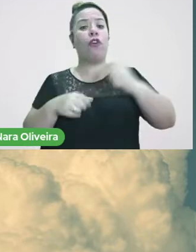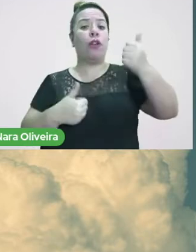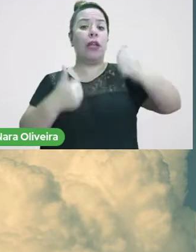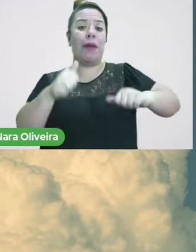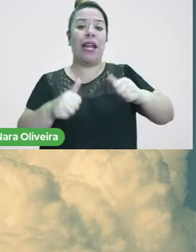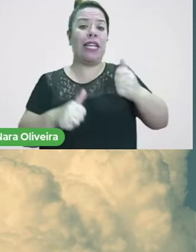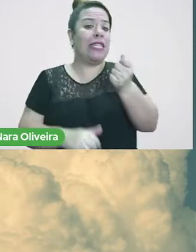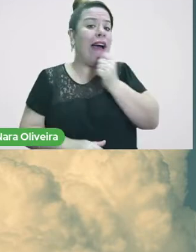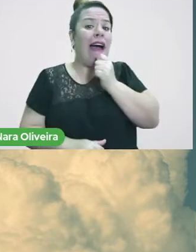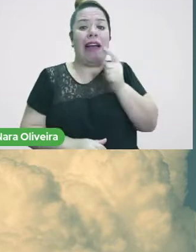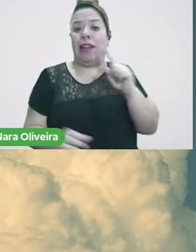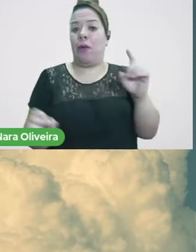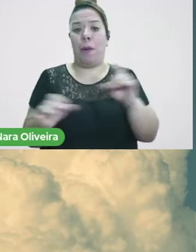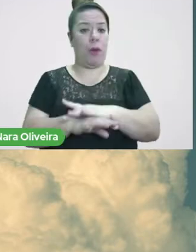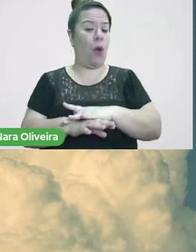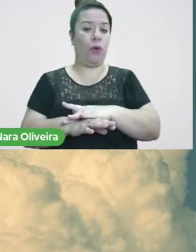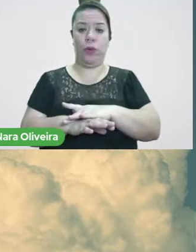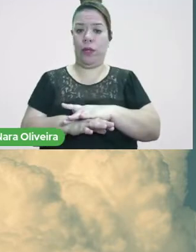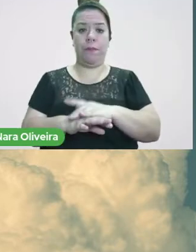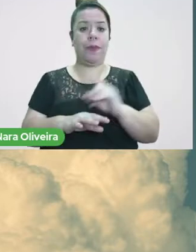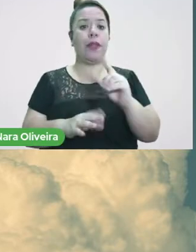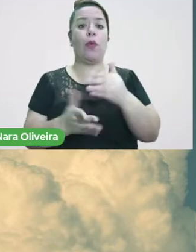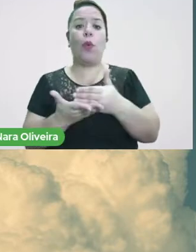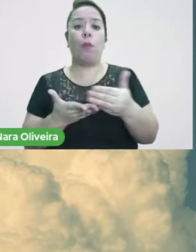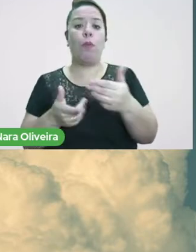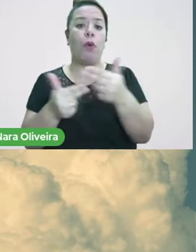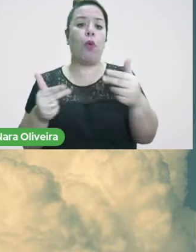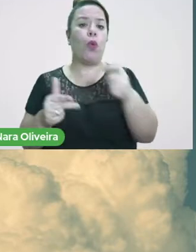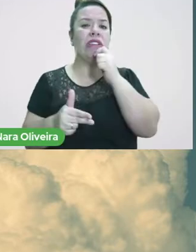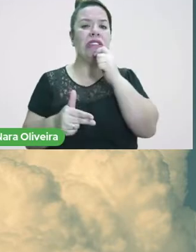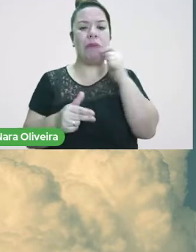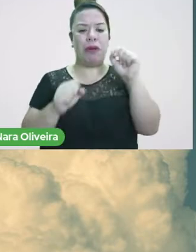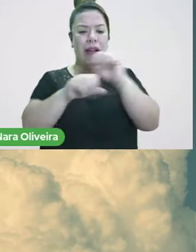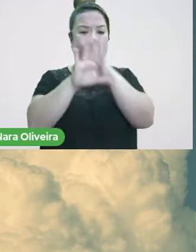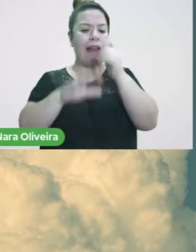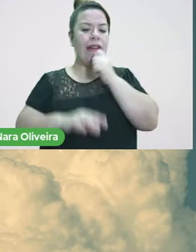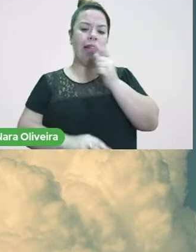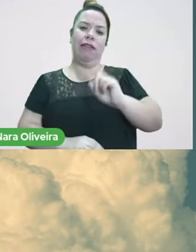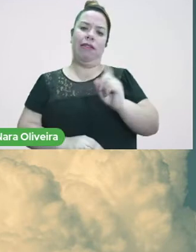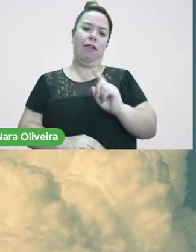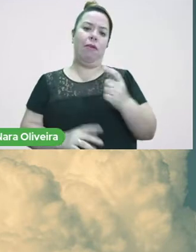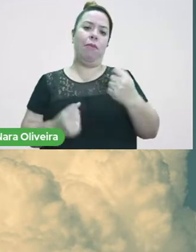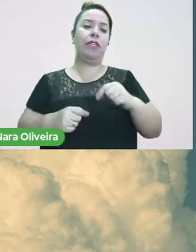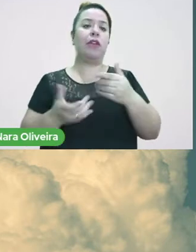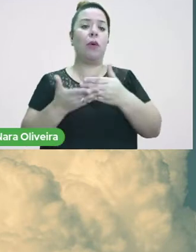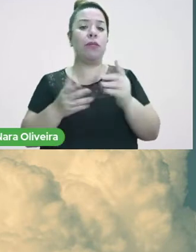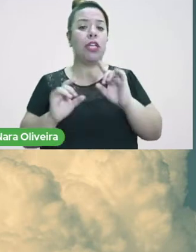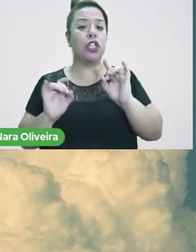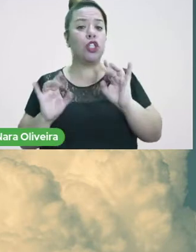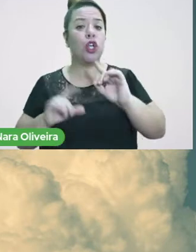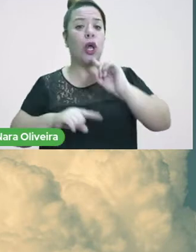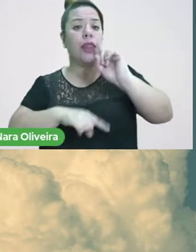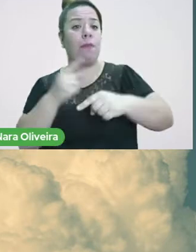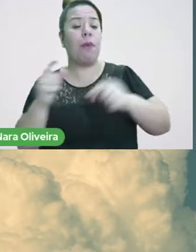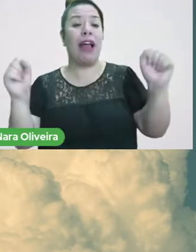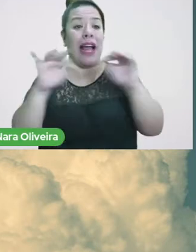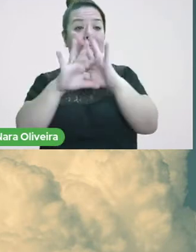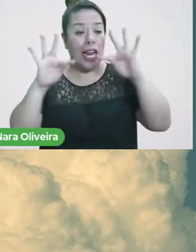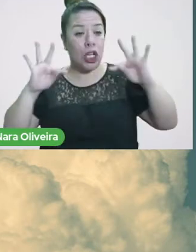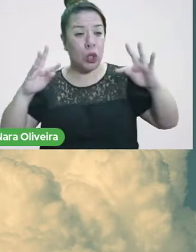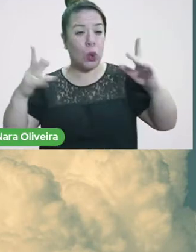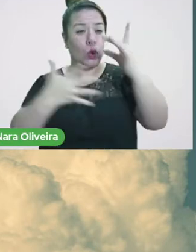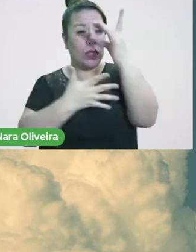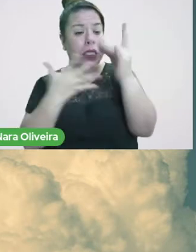verdade. Então, não se começa uma coisa que não está clara. Não se deve começar uma coisa que não está clara, tá? O que é